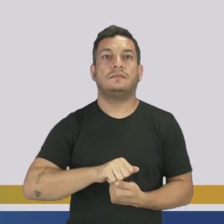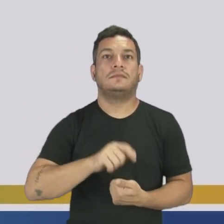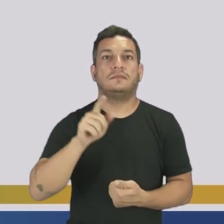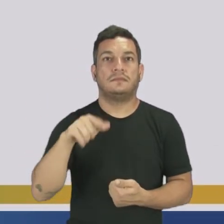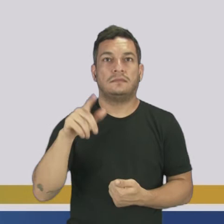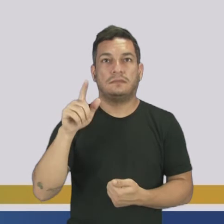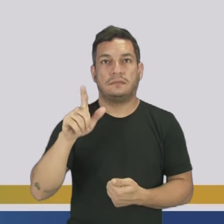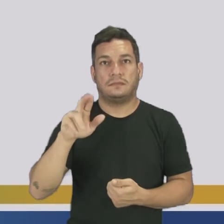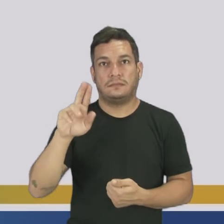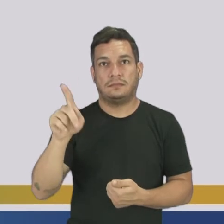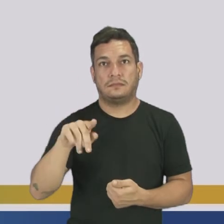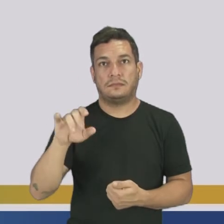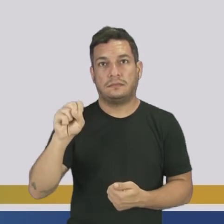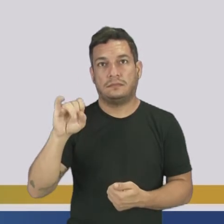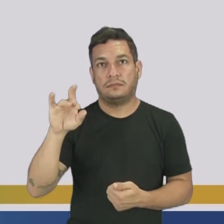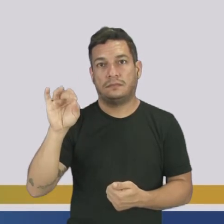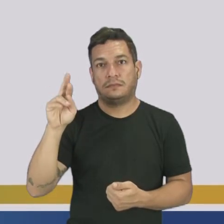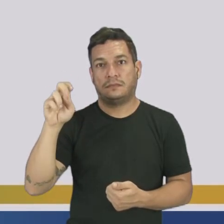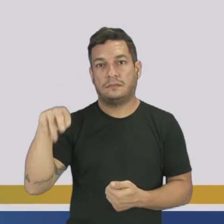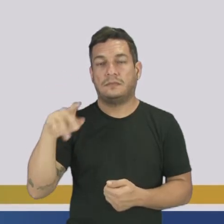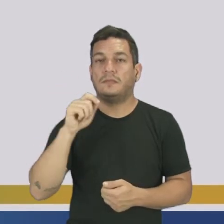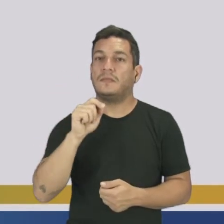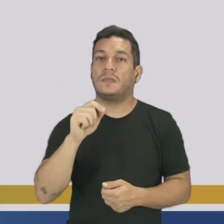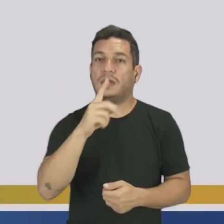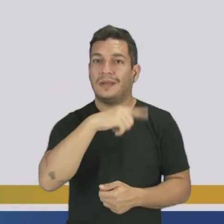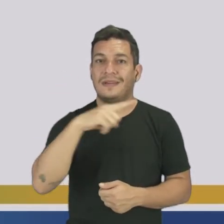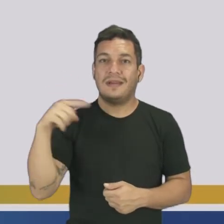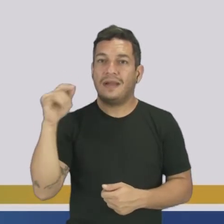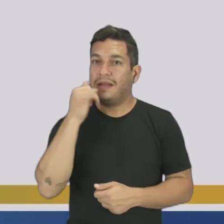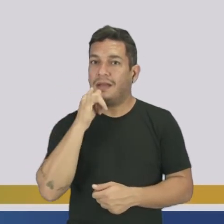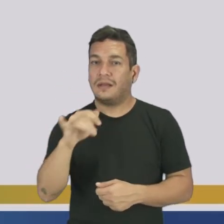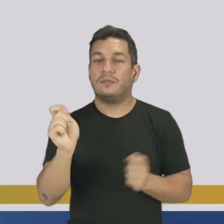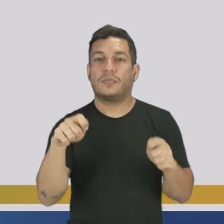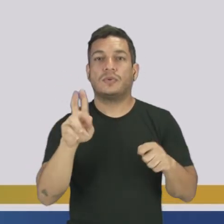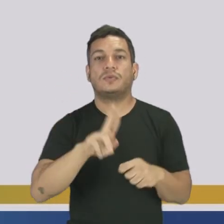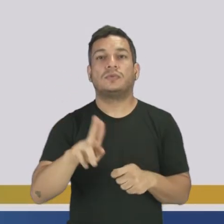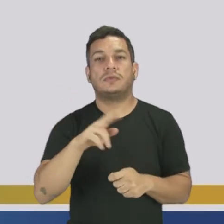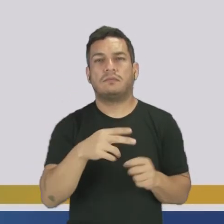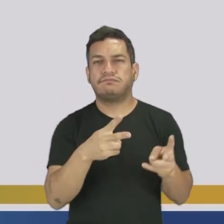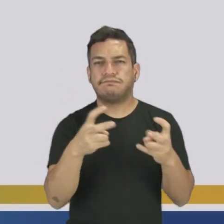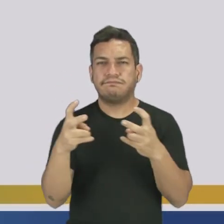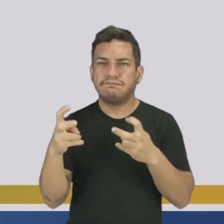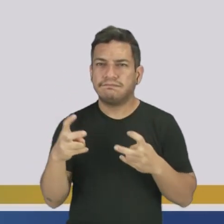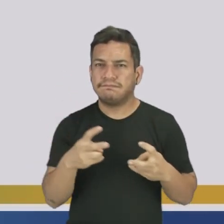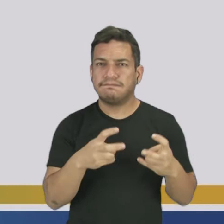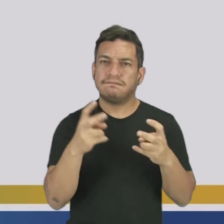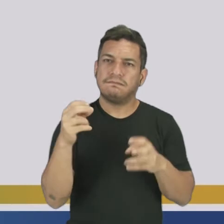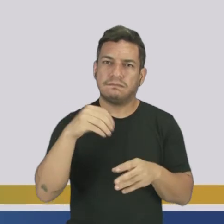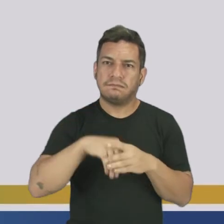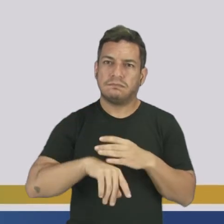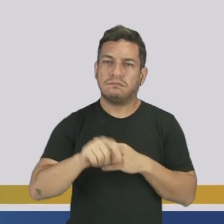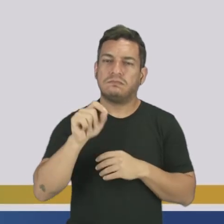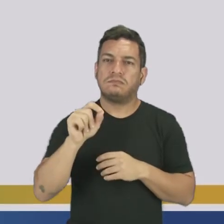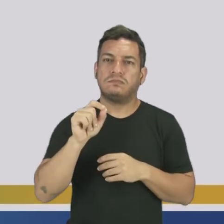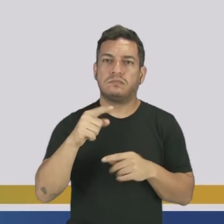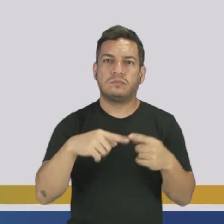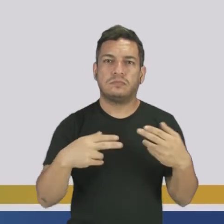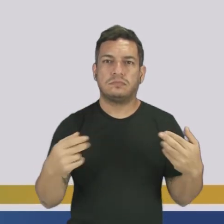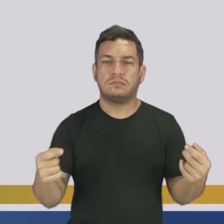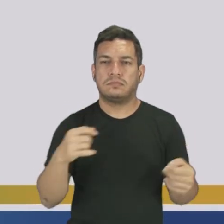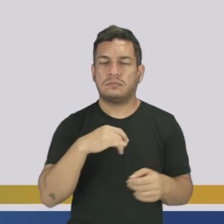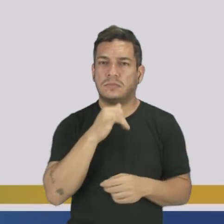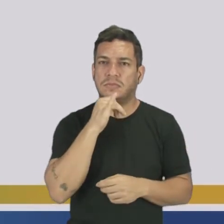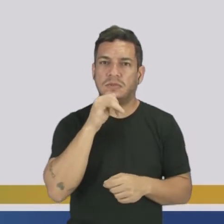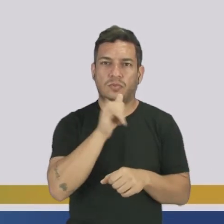síncrono é uma radiação eletromagnética que pode ser usada para observação de estruturas internas dos materiais,